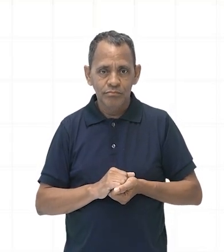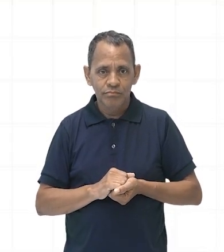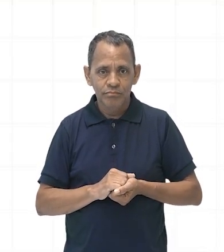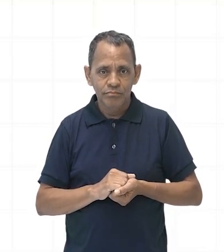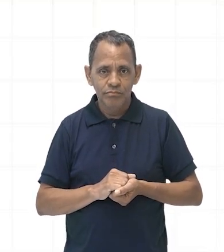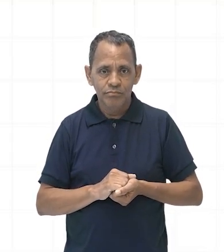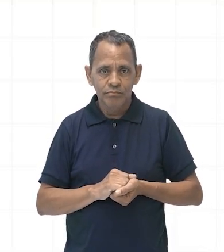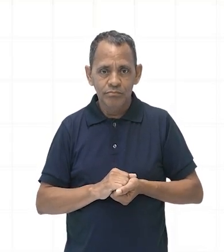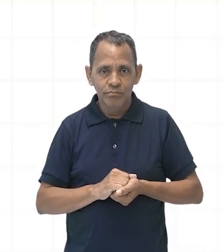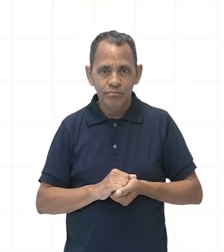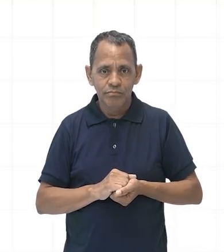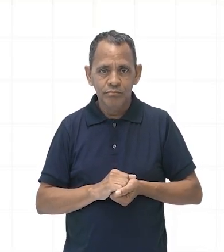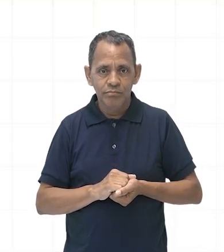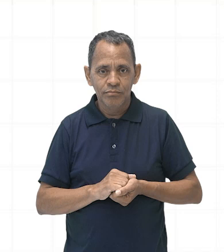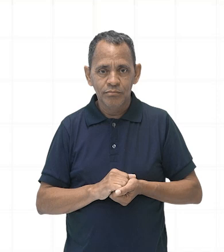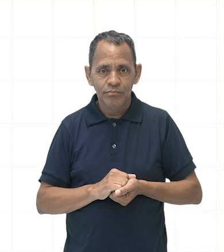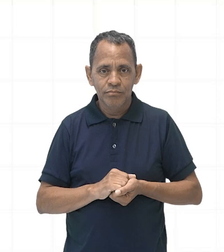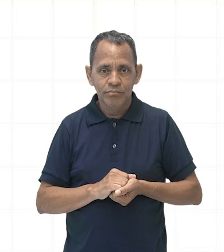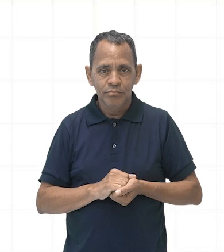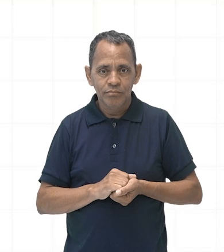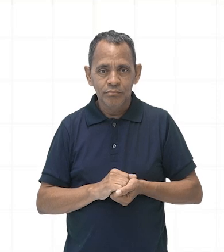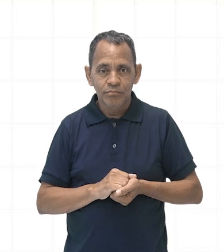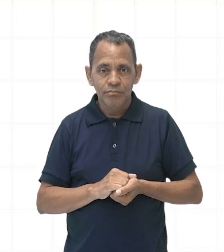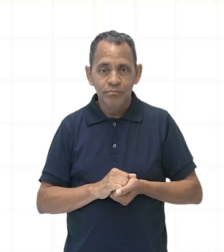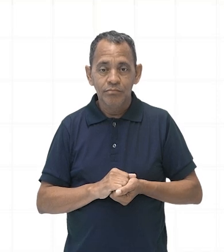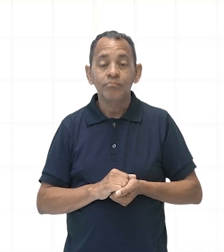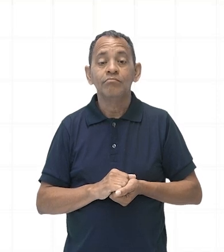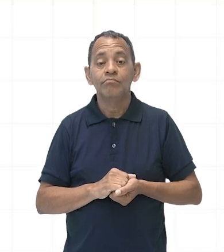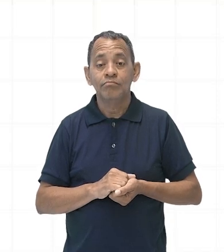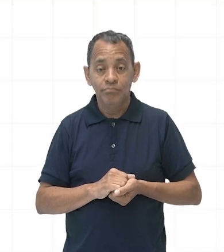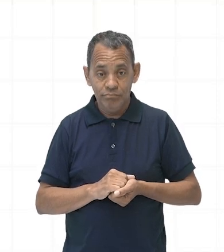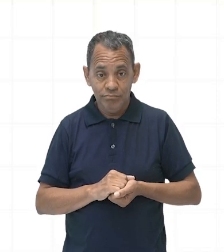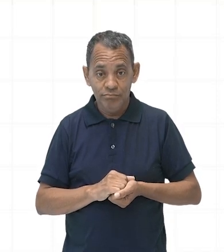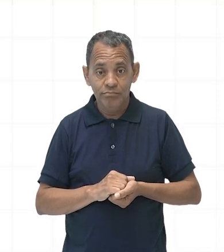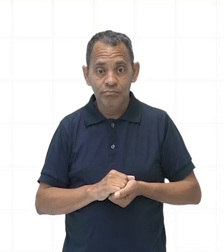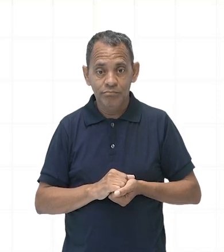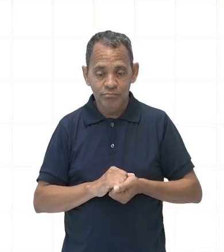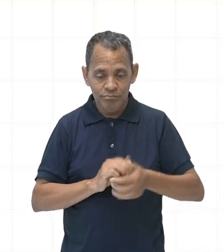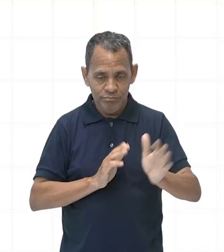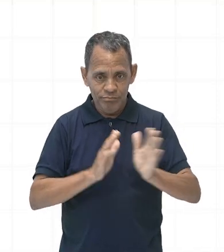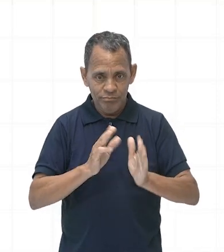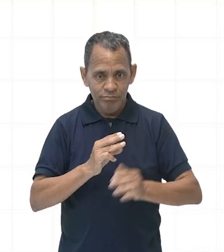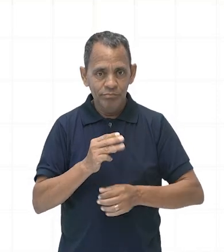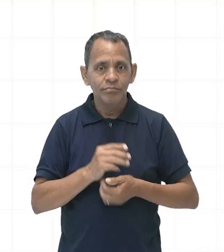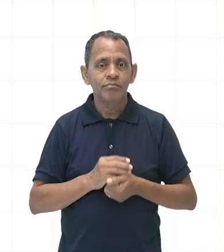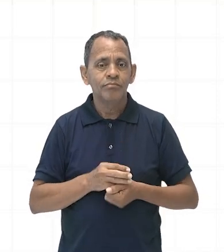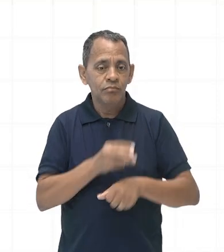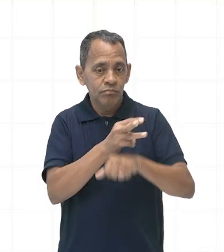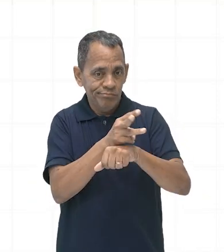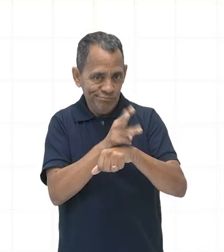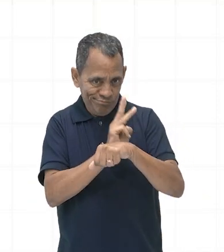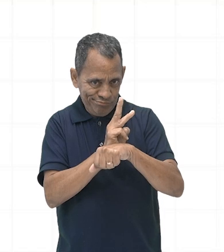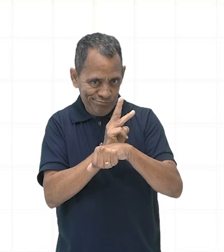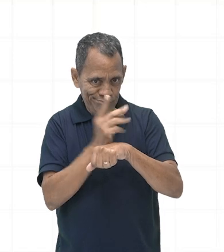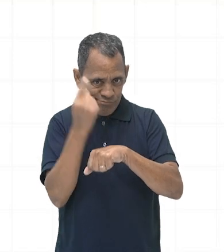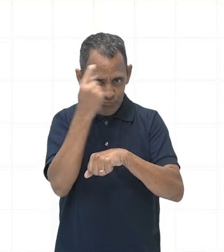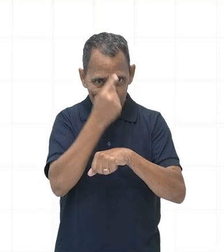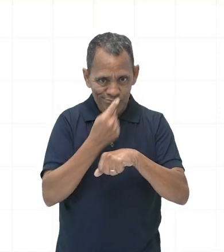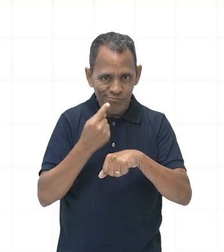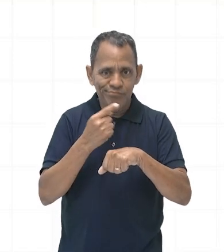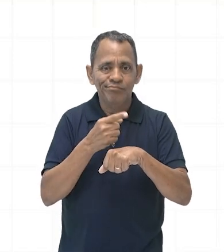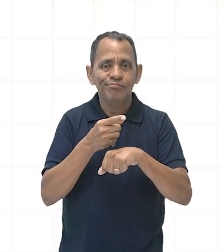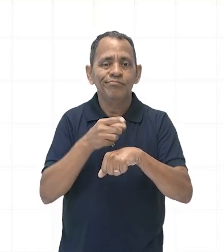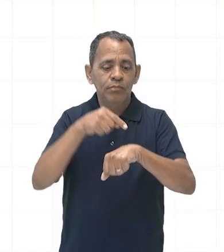120 quilos. E isso por 3 horas. Então, foram 20